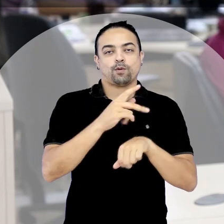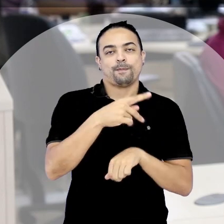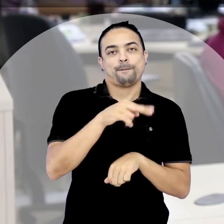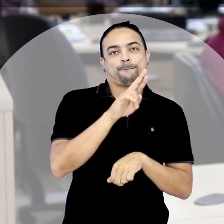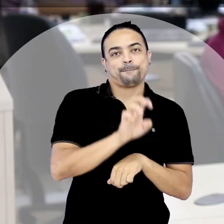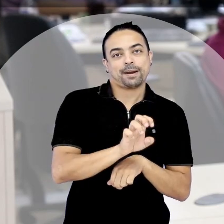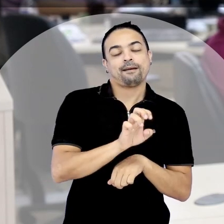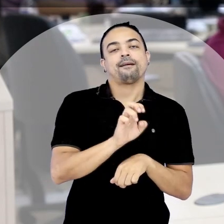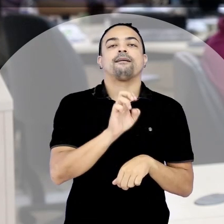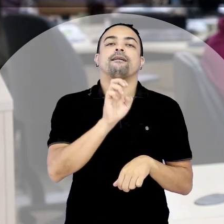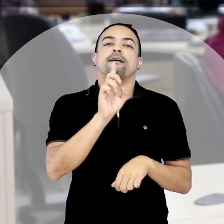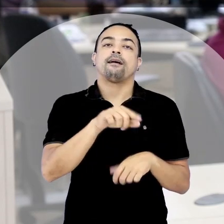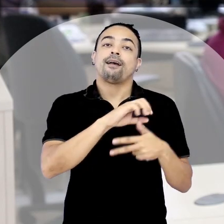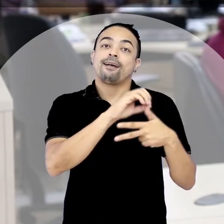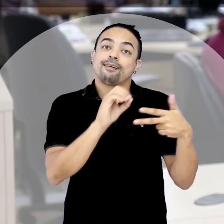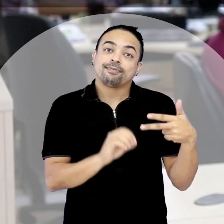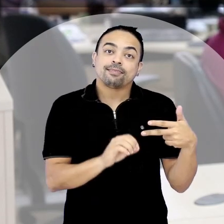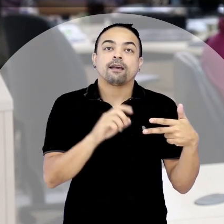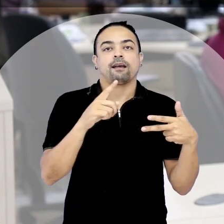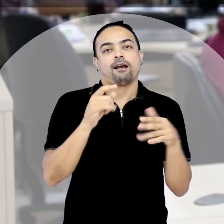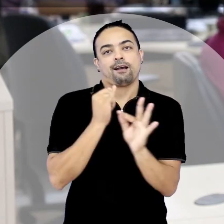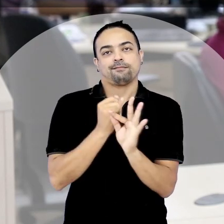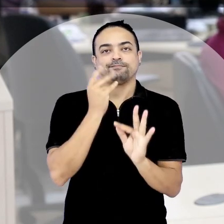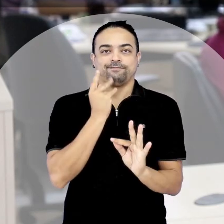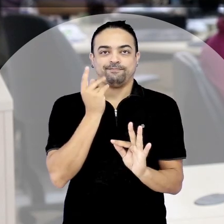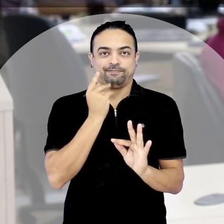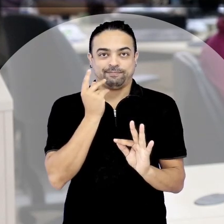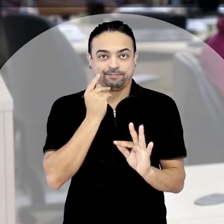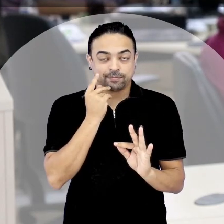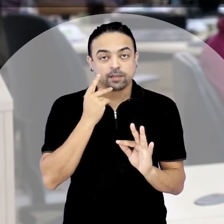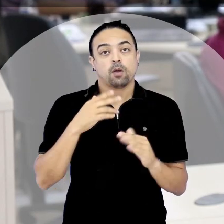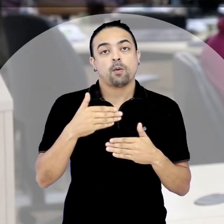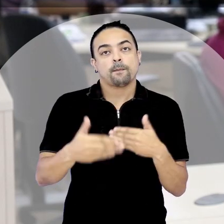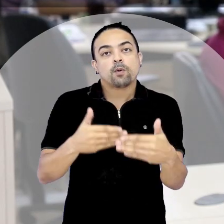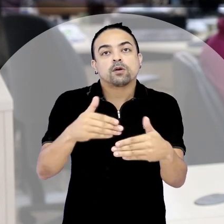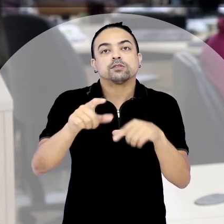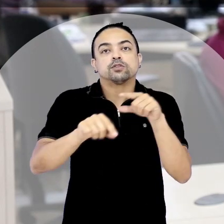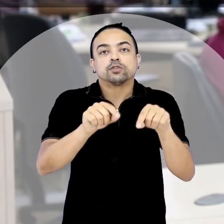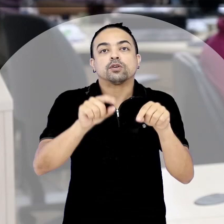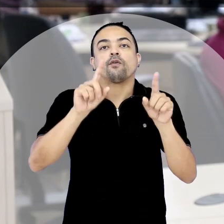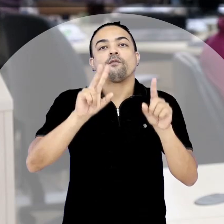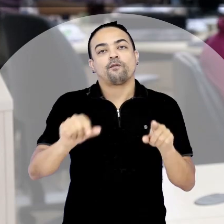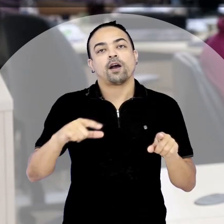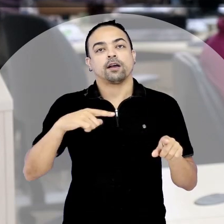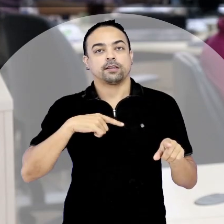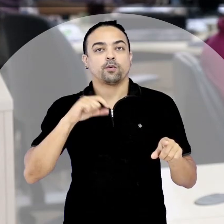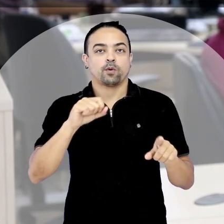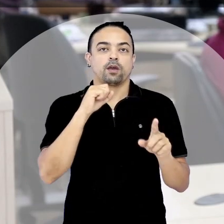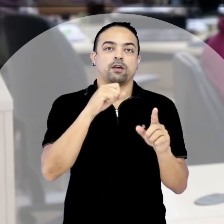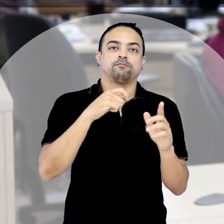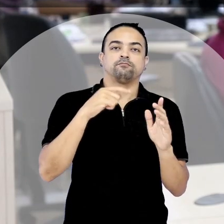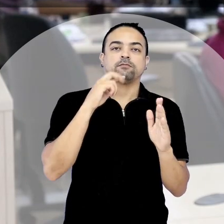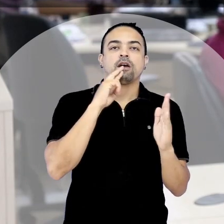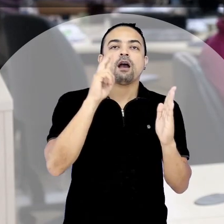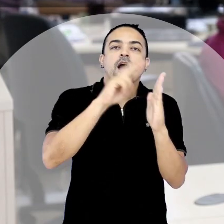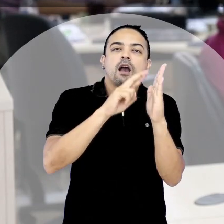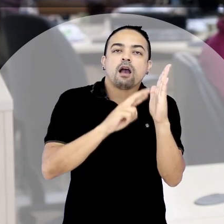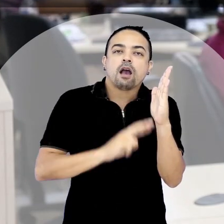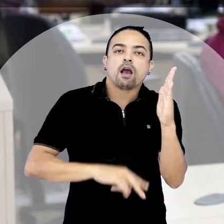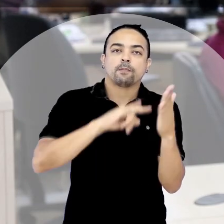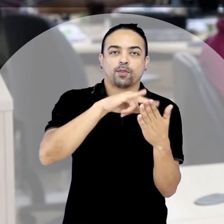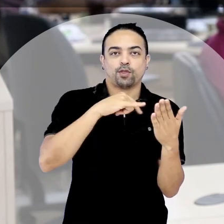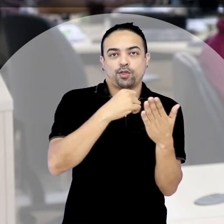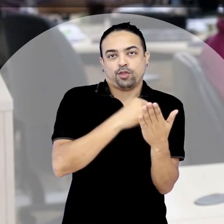pré-enem com 40 vagas para o público em geral o processo seletivo vai ser realizado por meio da e